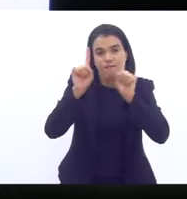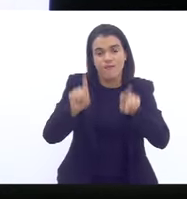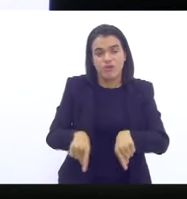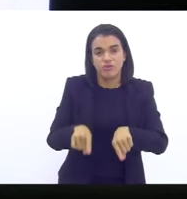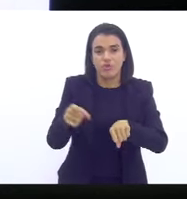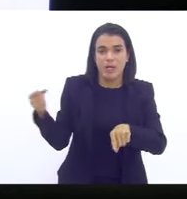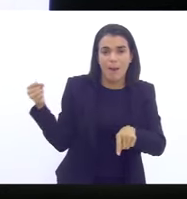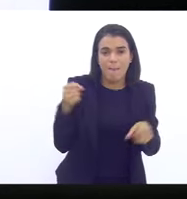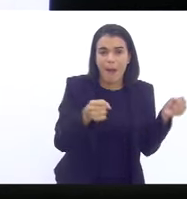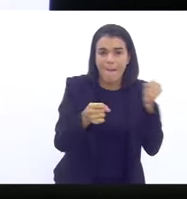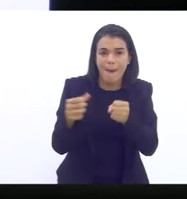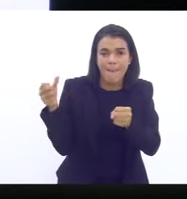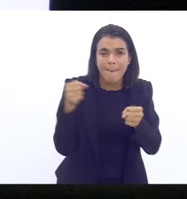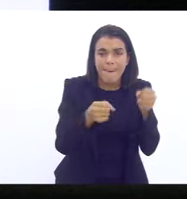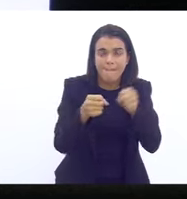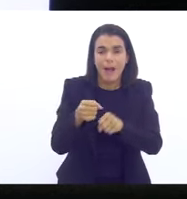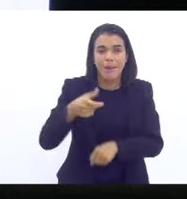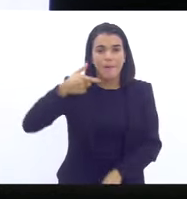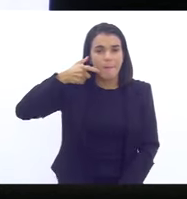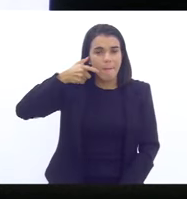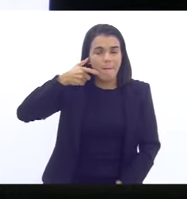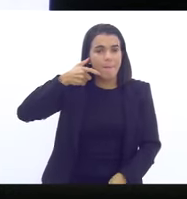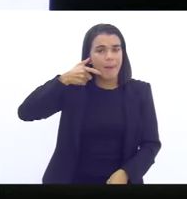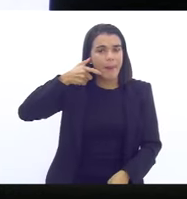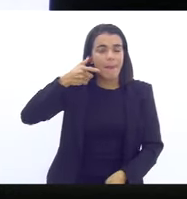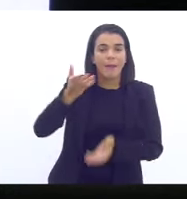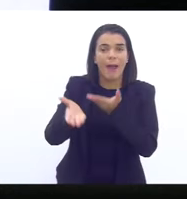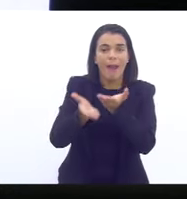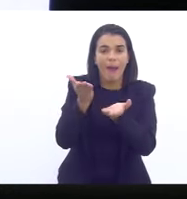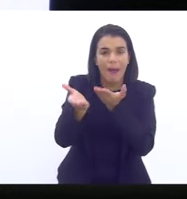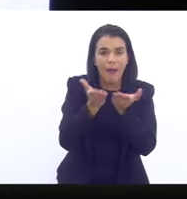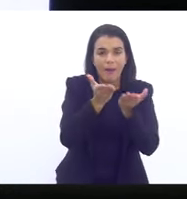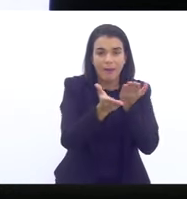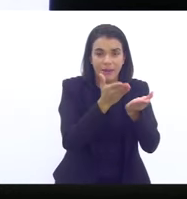imediatamente após o evento do dia 18.